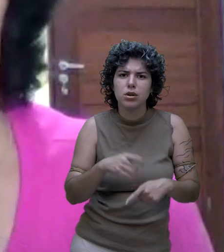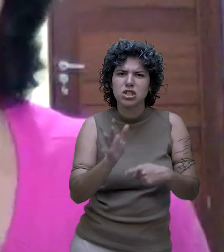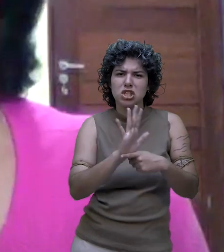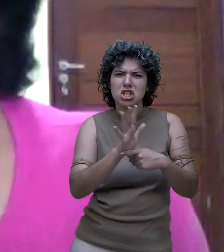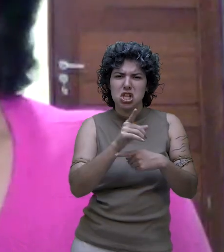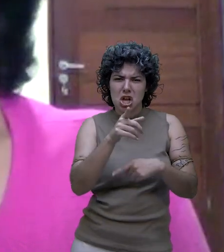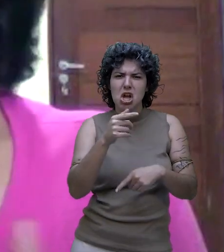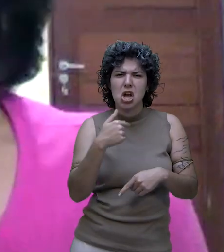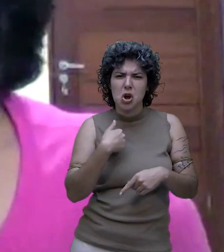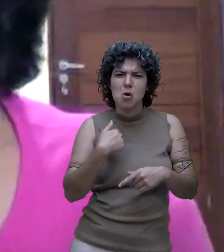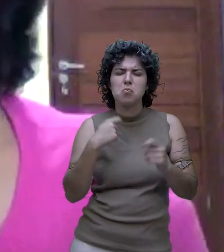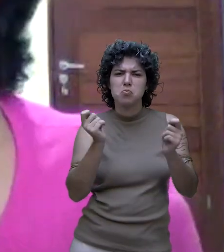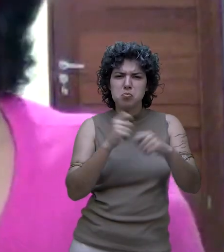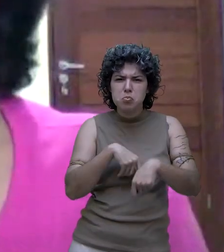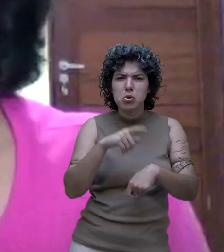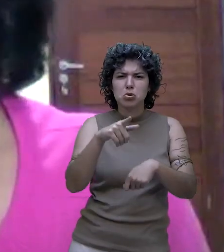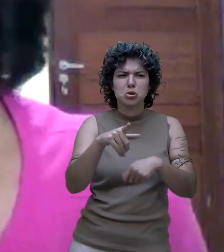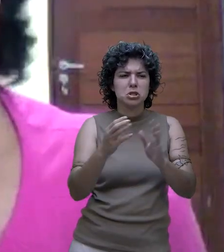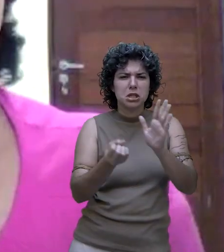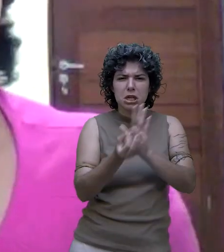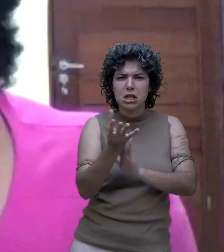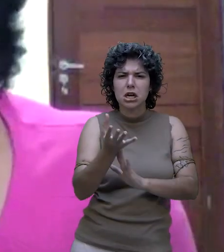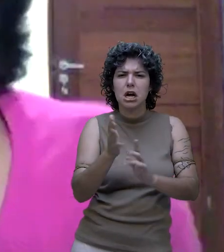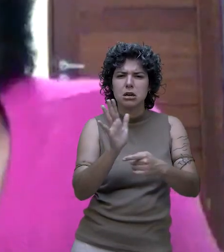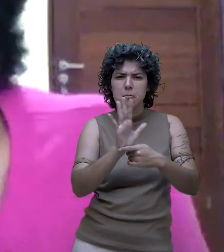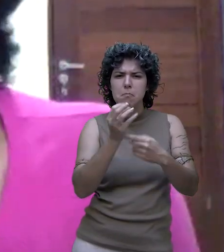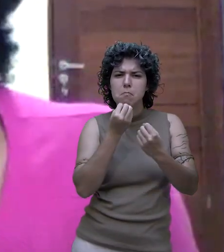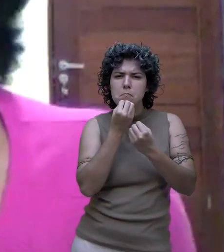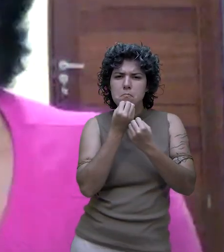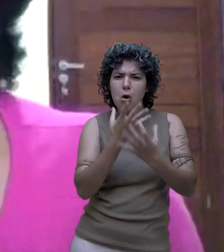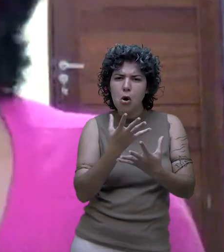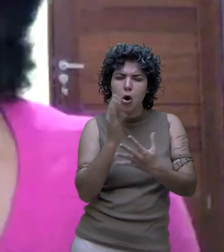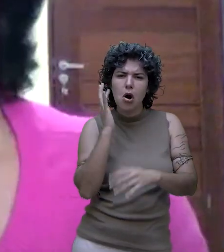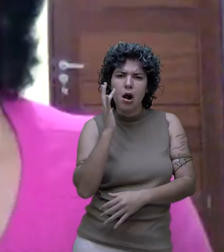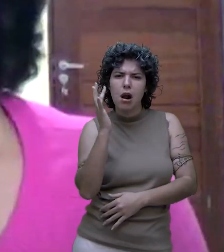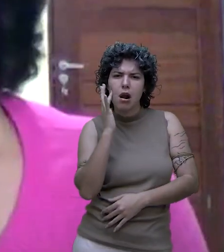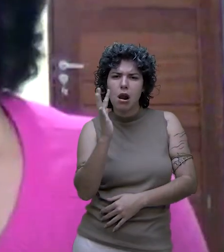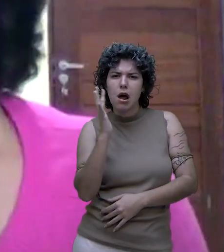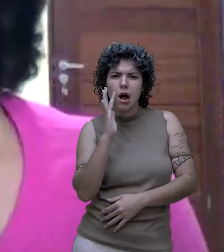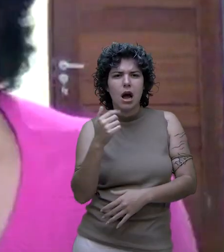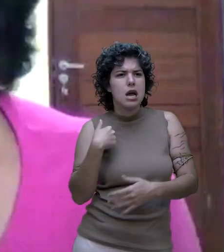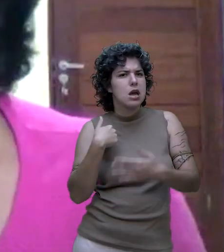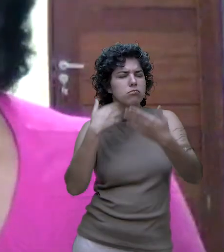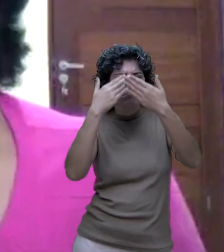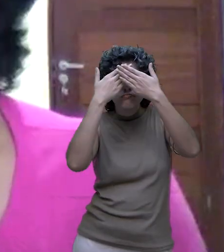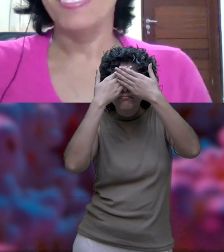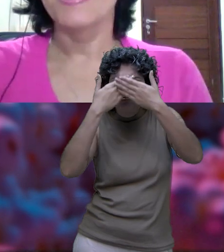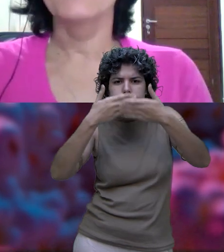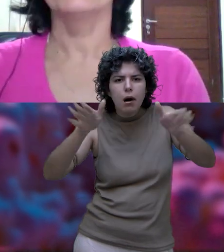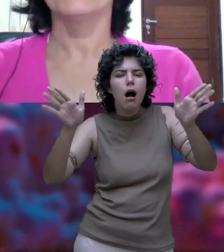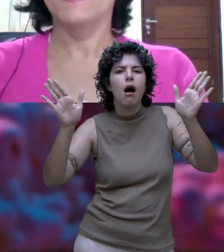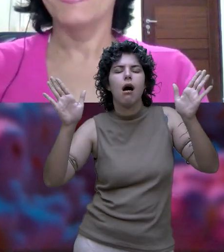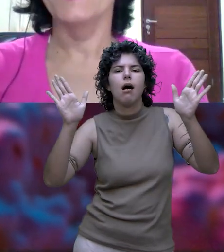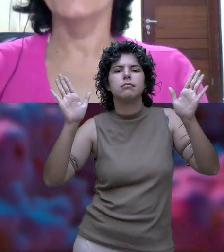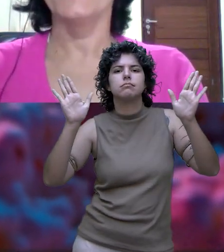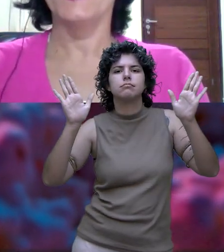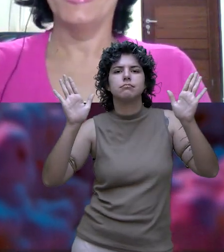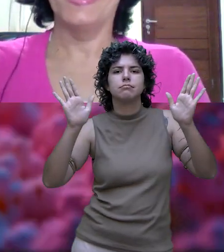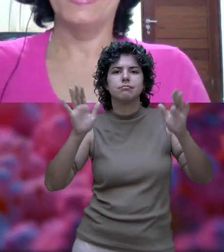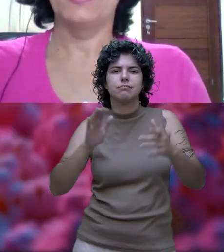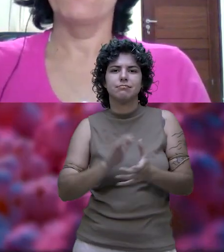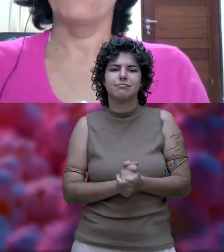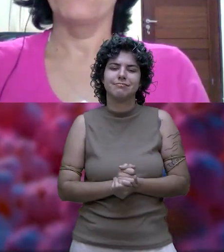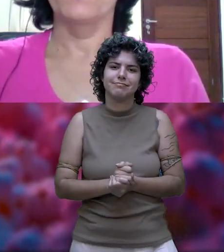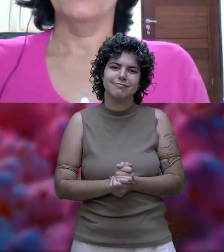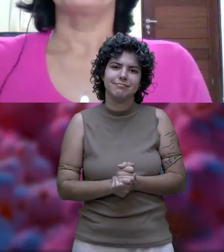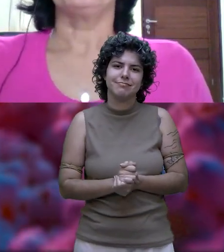muito legal. E aí foi abrir uma janela, abriu o mundo. Na verdade, o cinema abriu o mundo para mim. Me fala dos seus